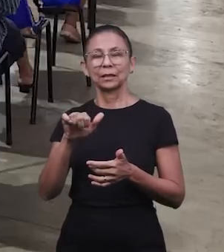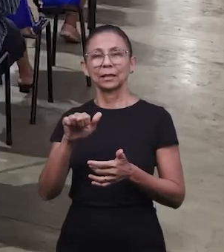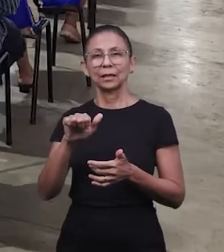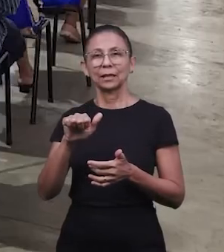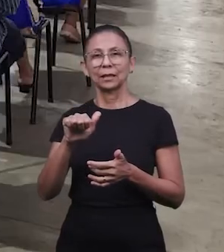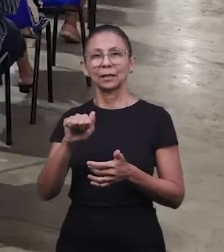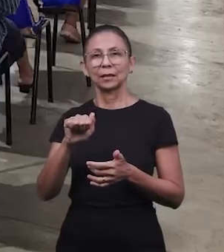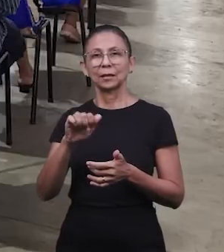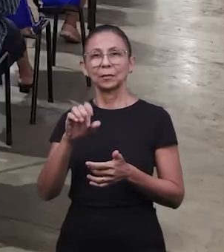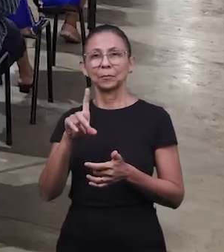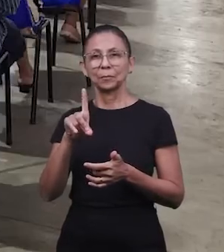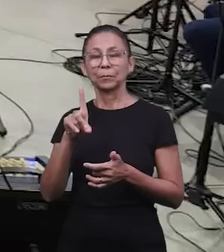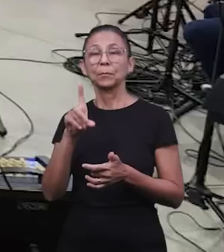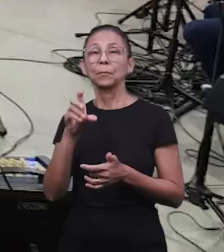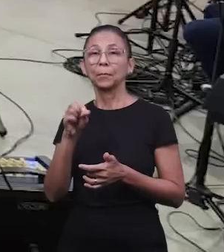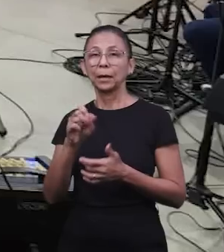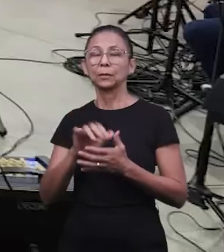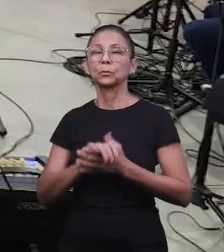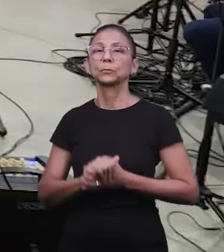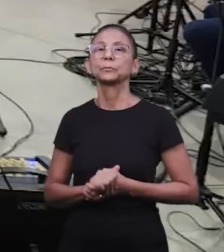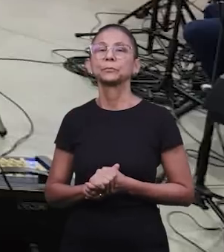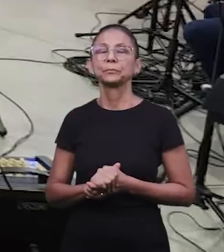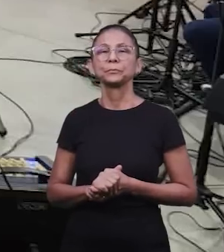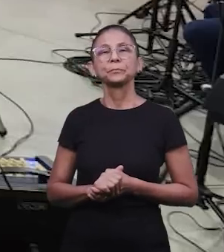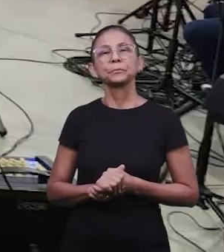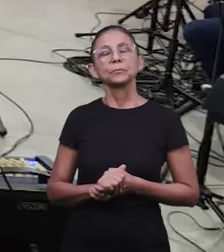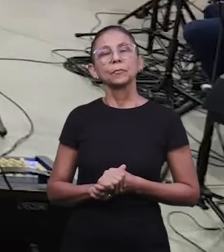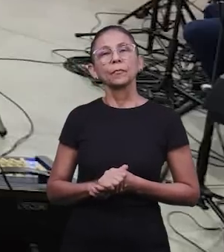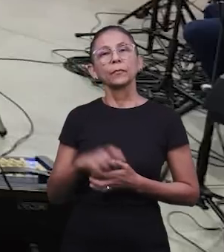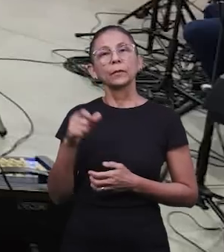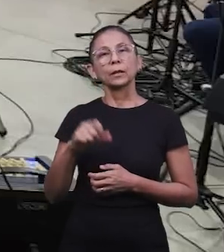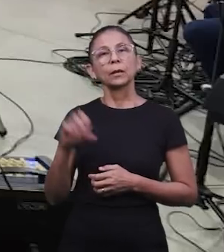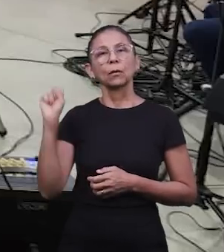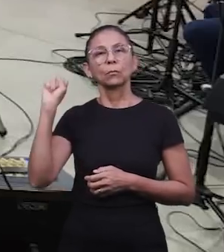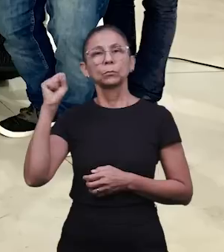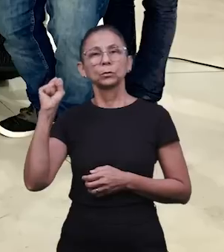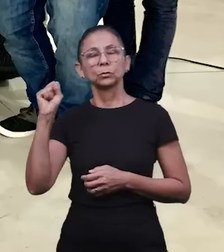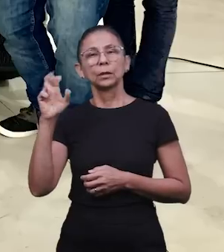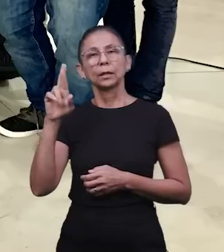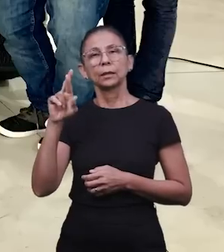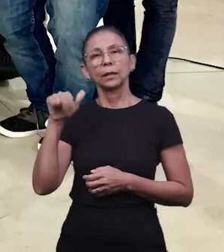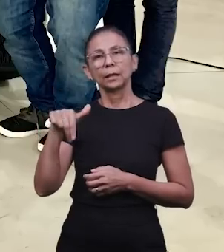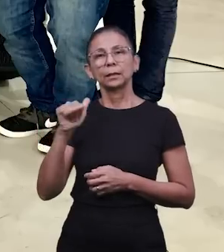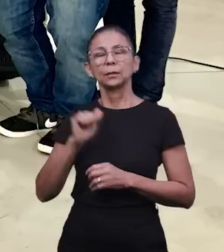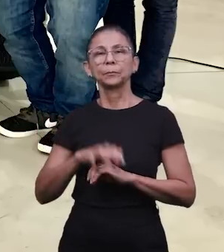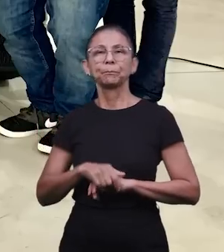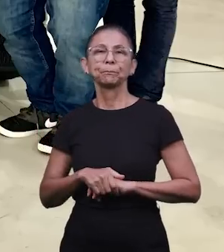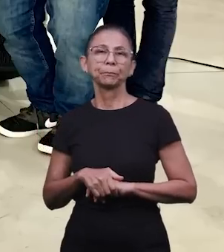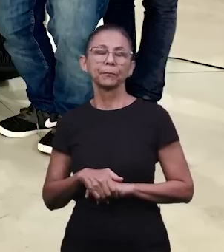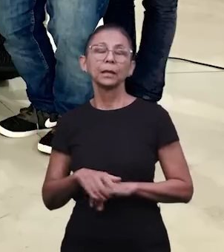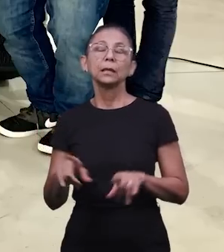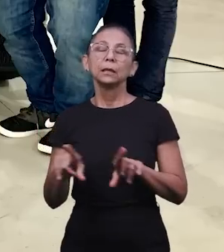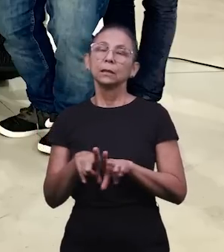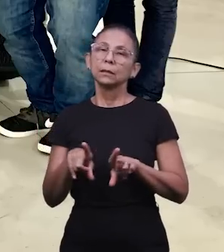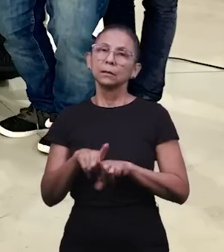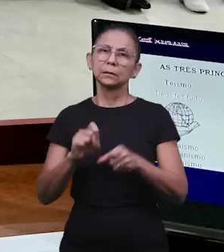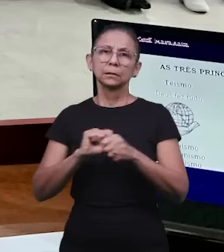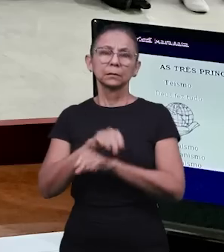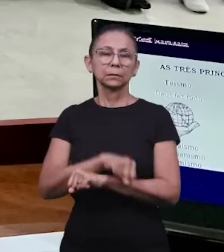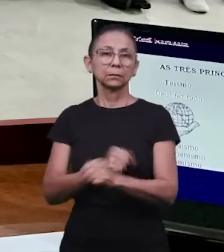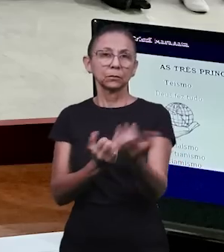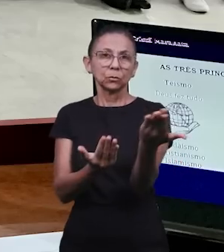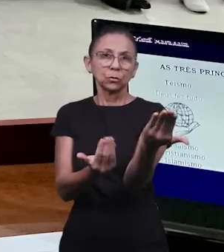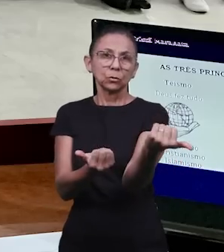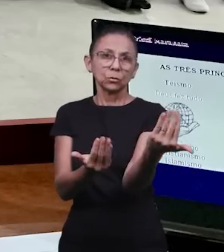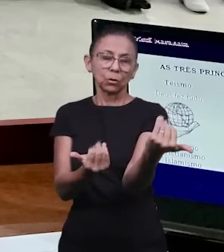de glorificação a Deus pelo crescimento da obra aqui no Rio Grande do Sul. E encerrando a semana, na segunda-feira, dia 20,